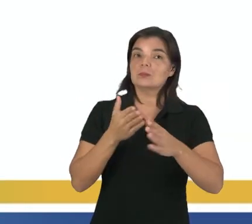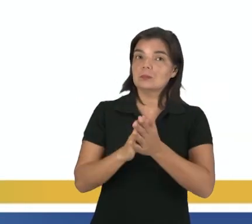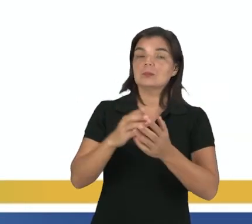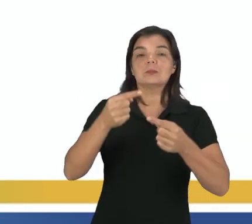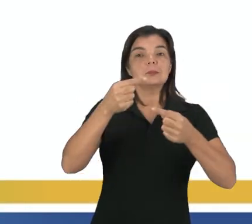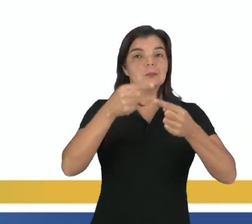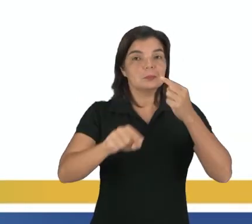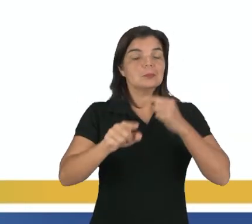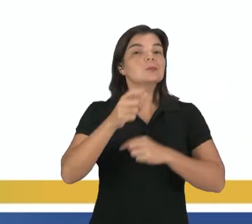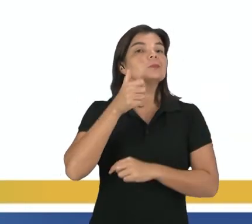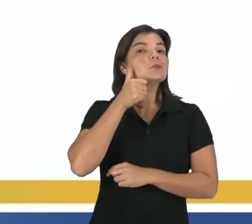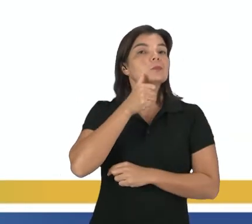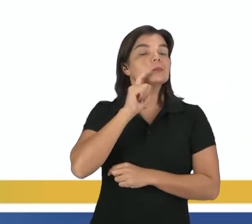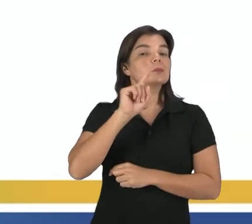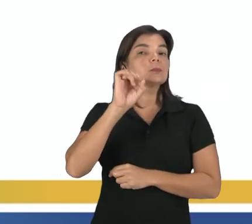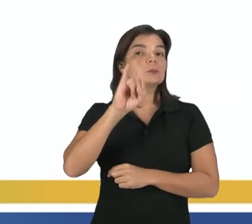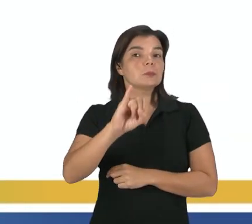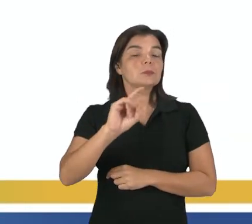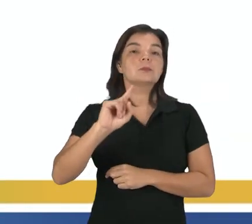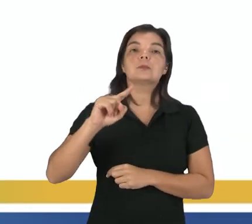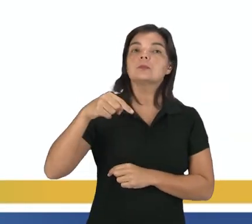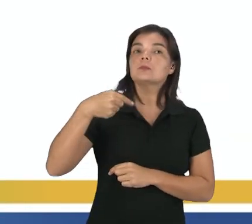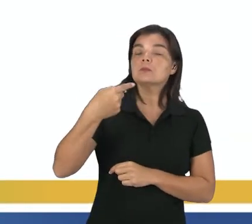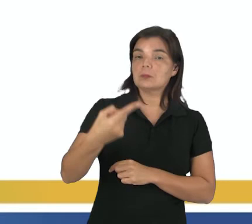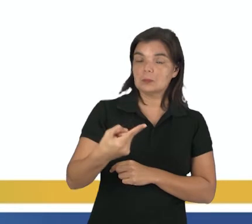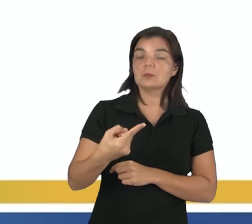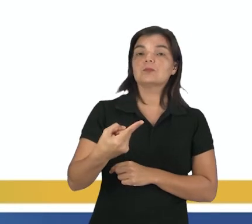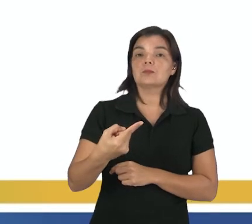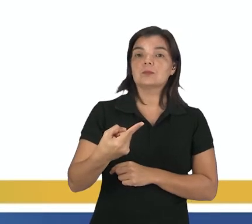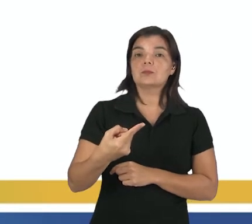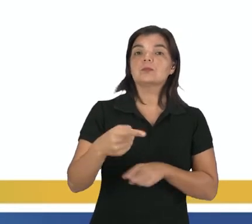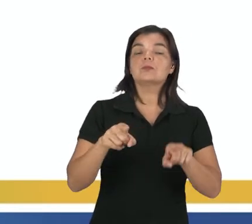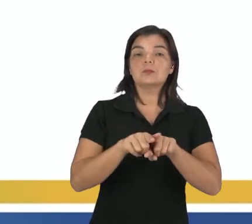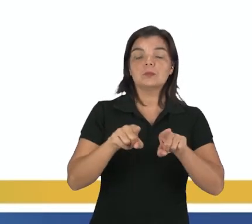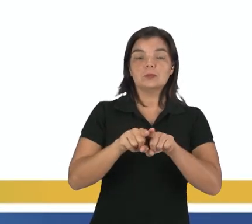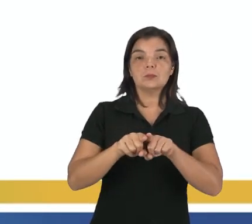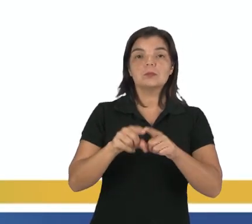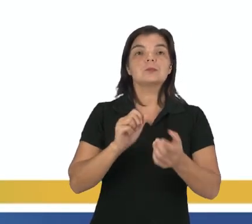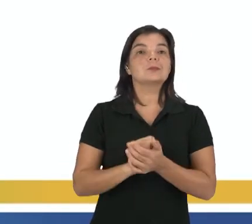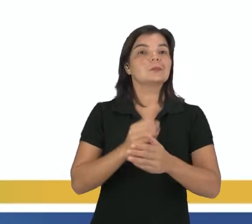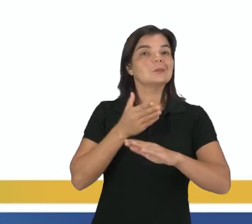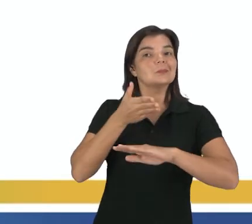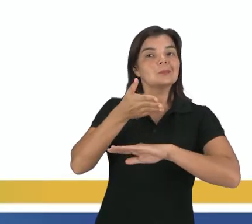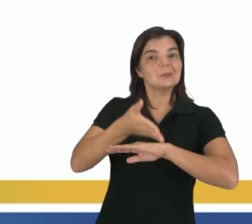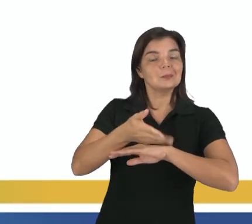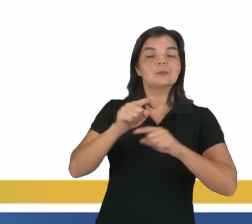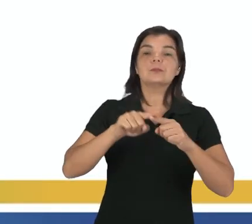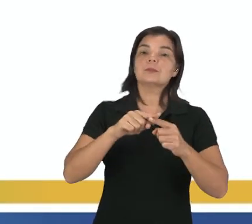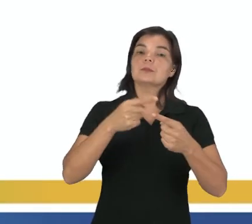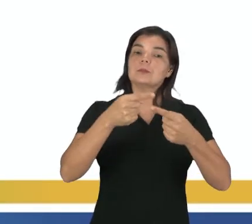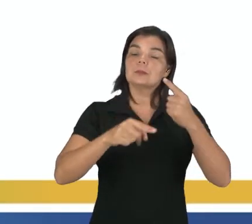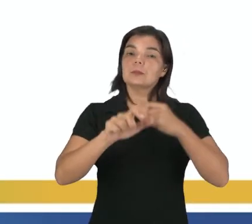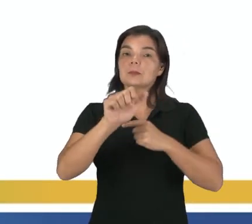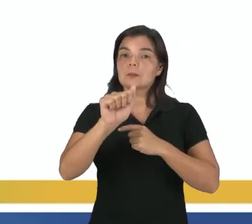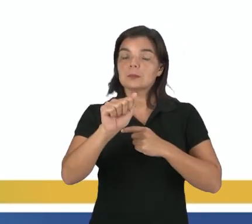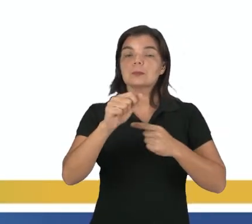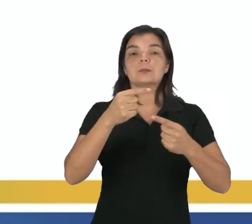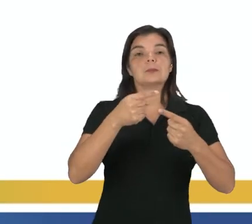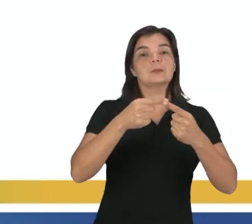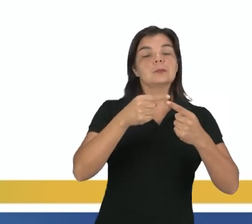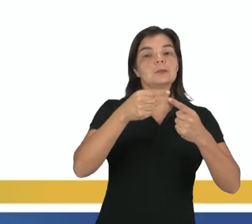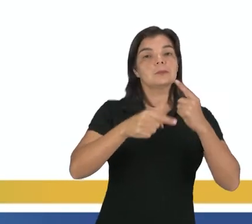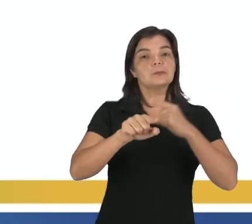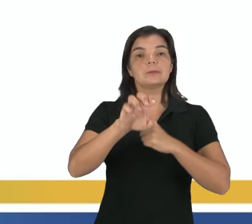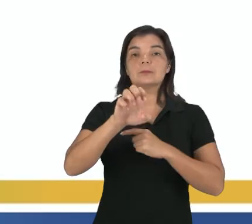é proibida se depois vier um determinante. É proibida a, é proibida